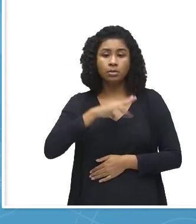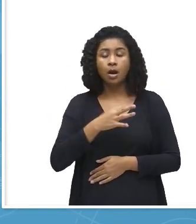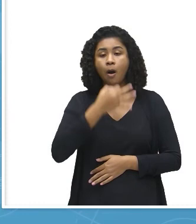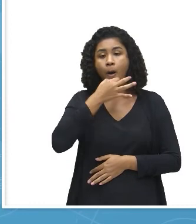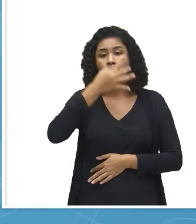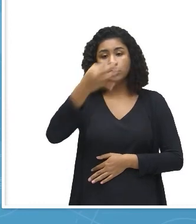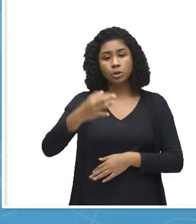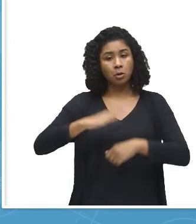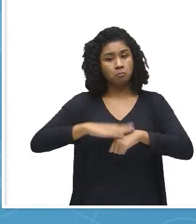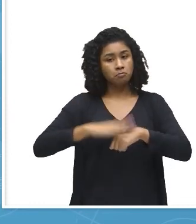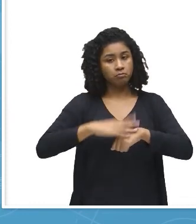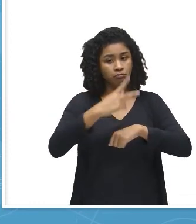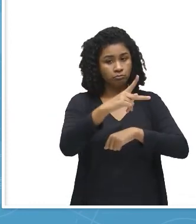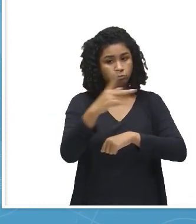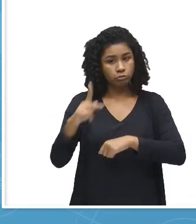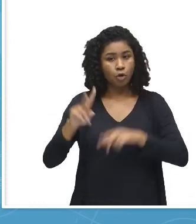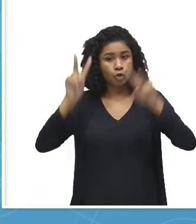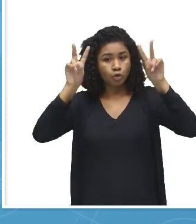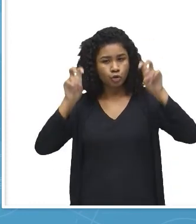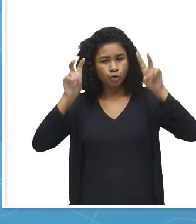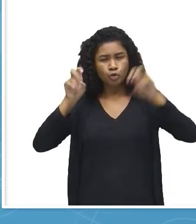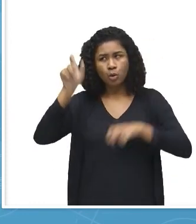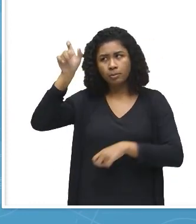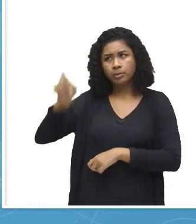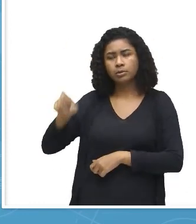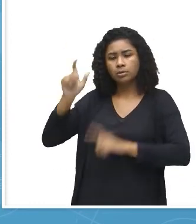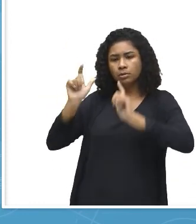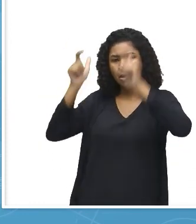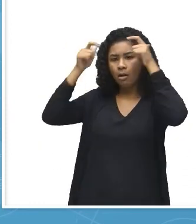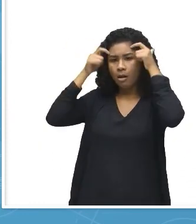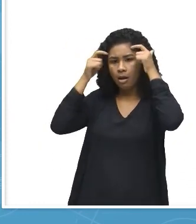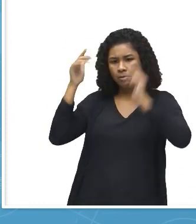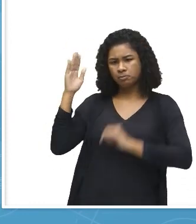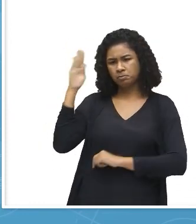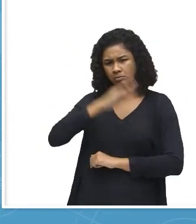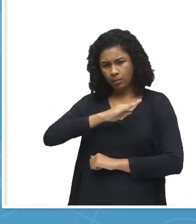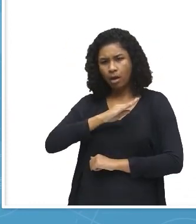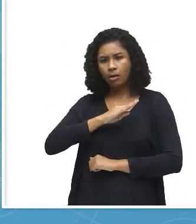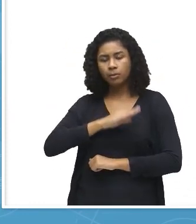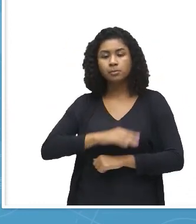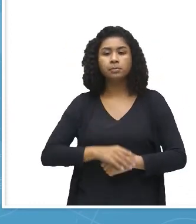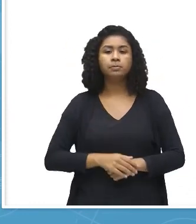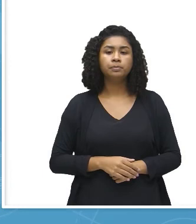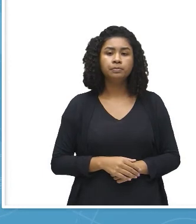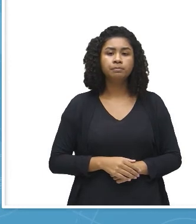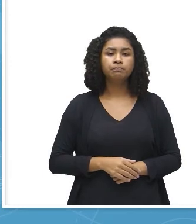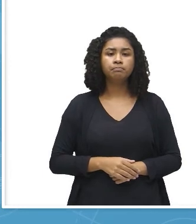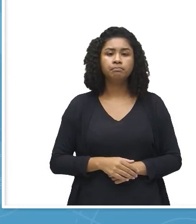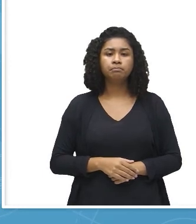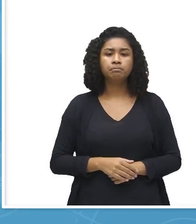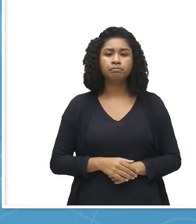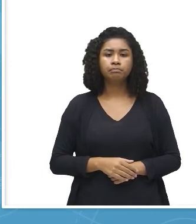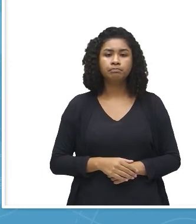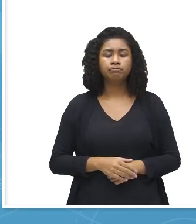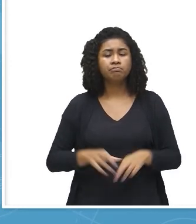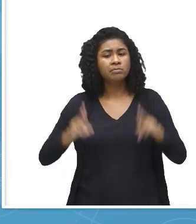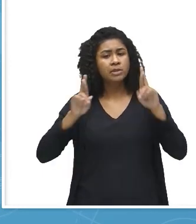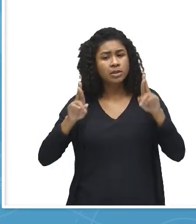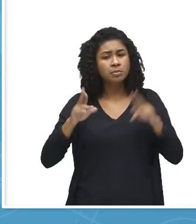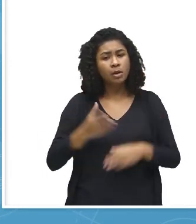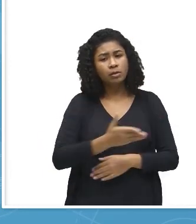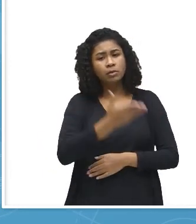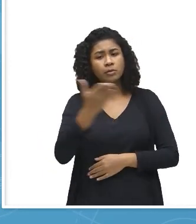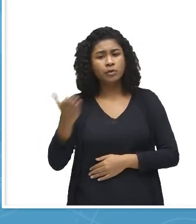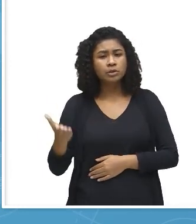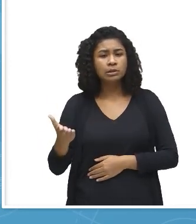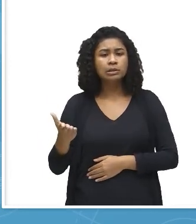vocês a respeito da crueldade do Leopoldo II, e o comentário diz o seguinte: esperamos que a resposta contemple o interesse